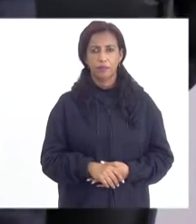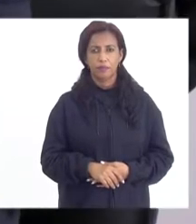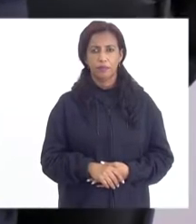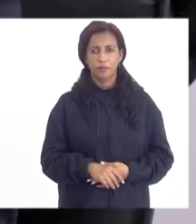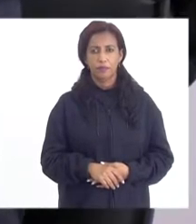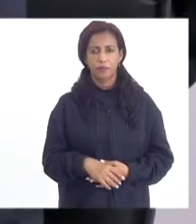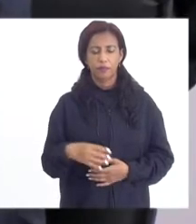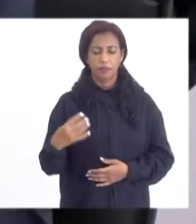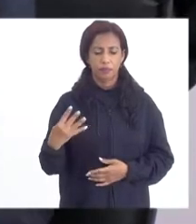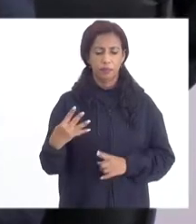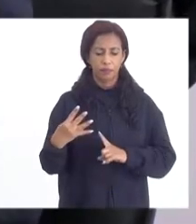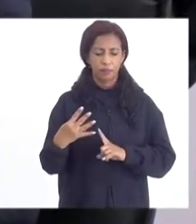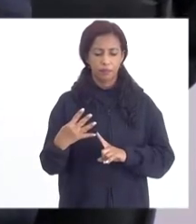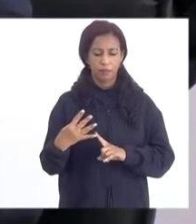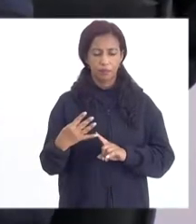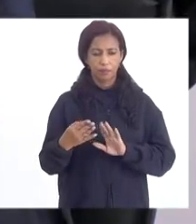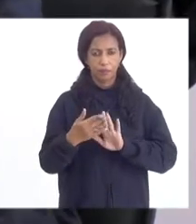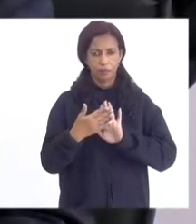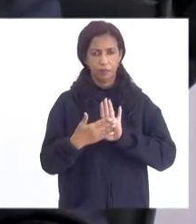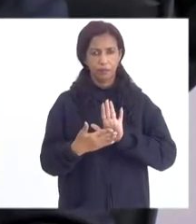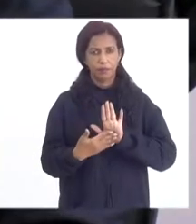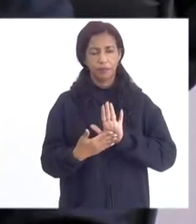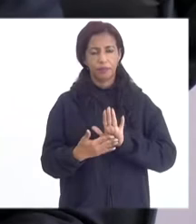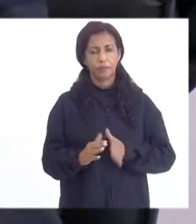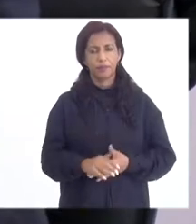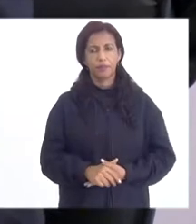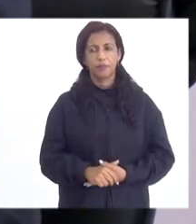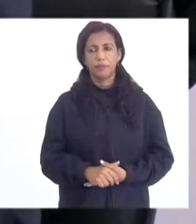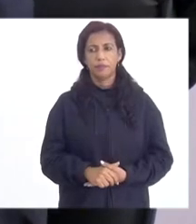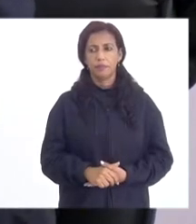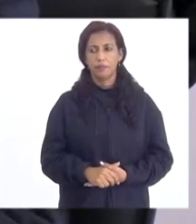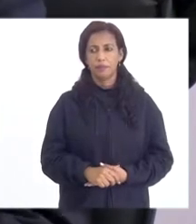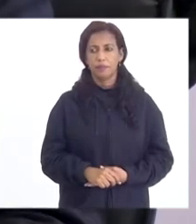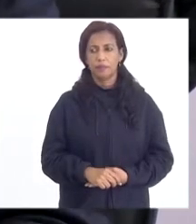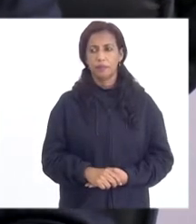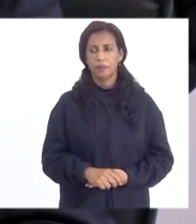O 4 da pauta.